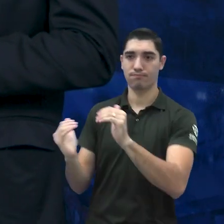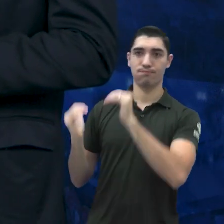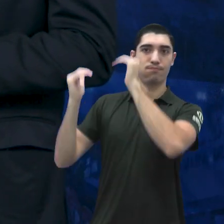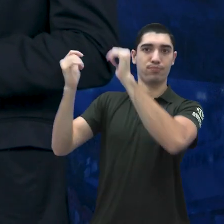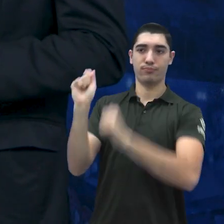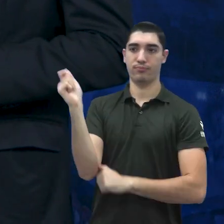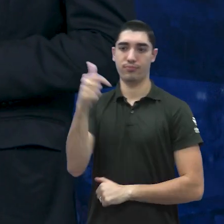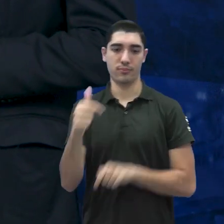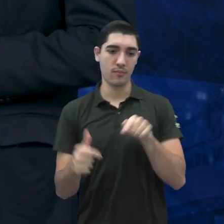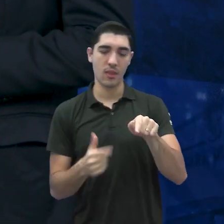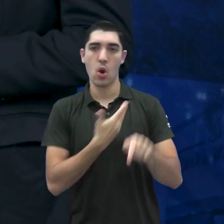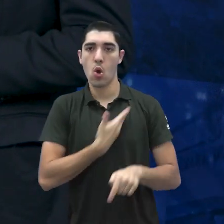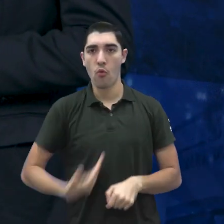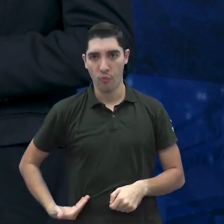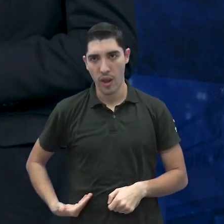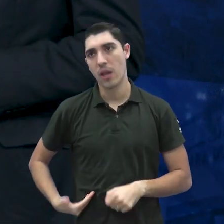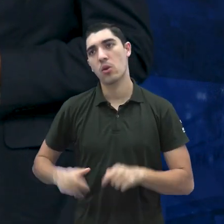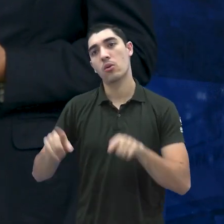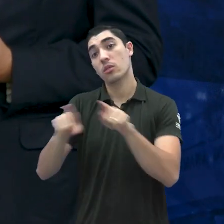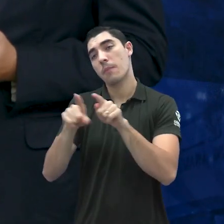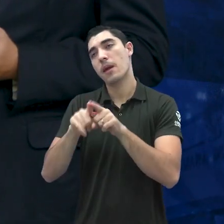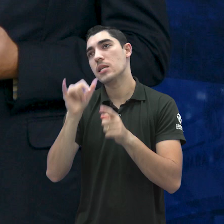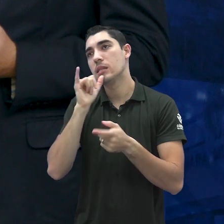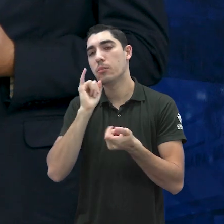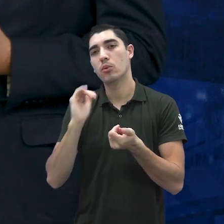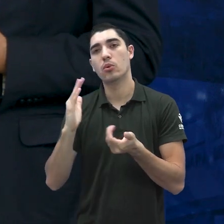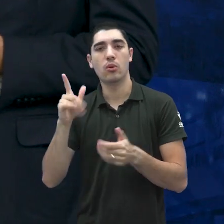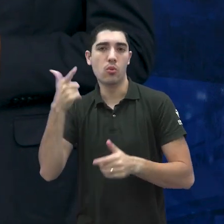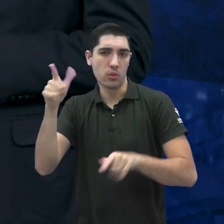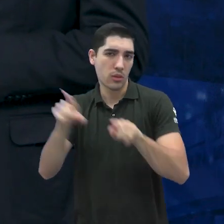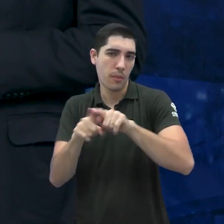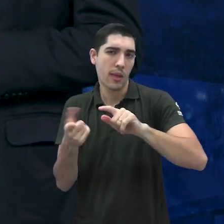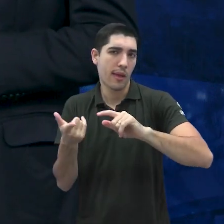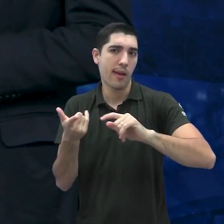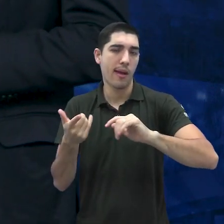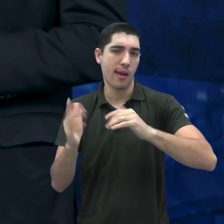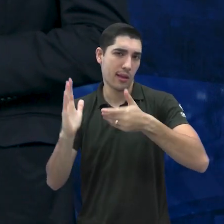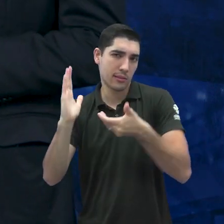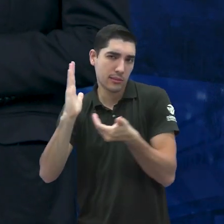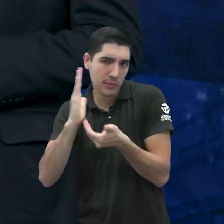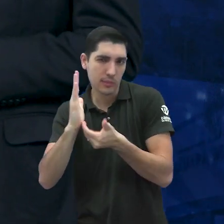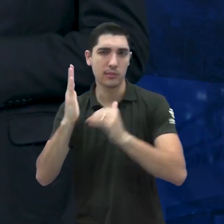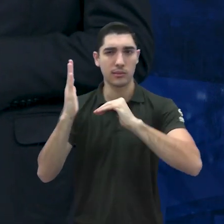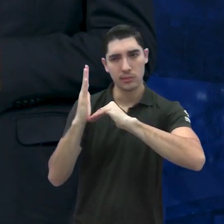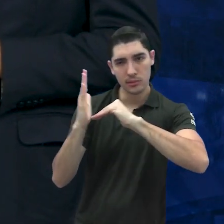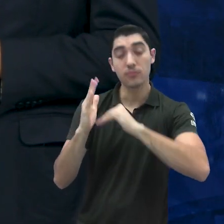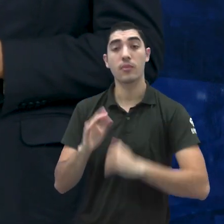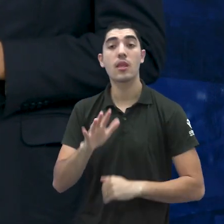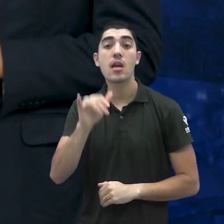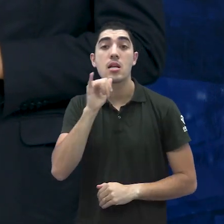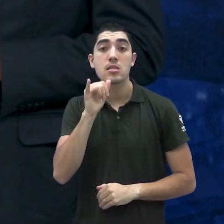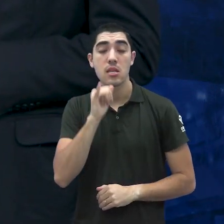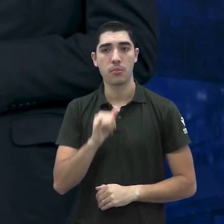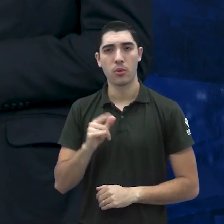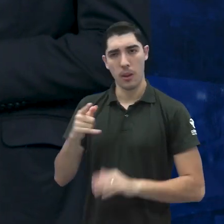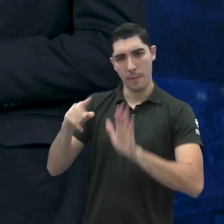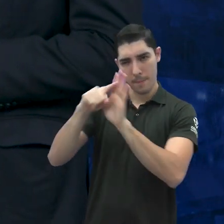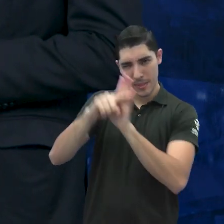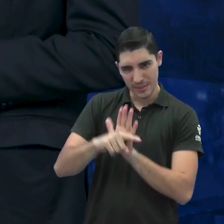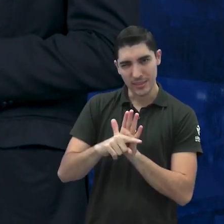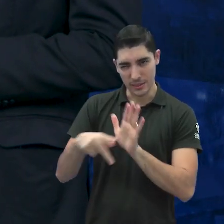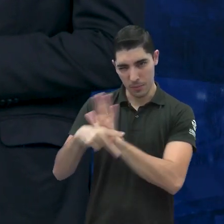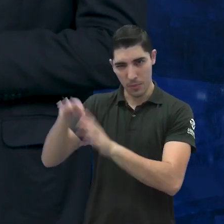mais atenção do que a eleição para o governo, do que a eleição para o Senado. Se pegarmos um outro exemplo, normalmente as pesquisas eleitorais